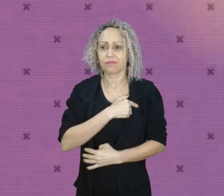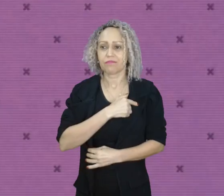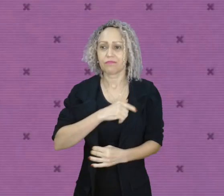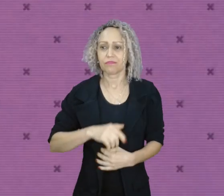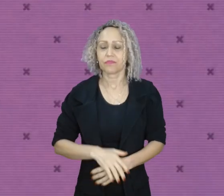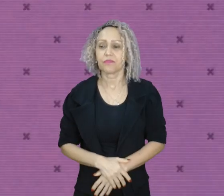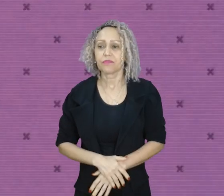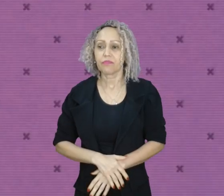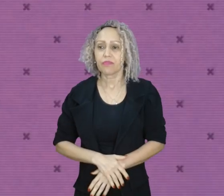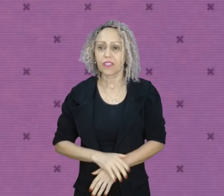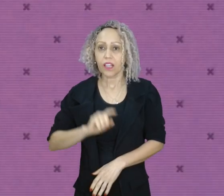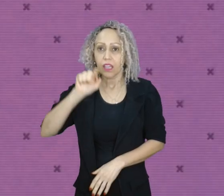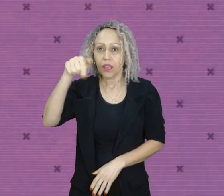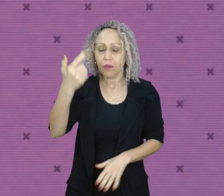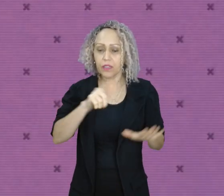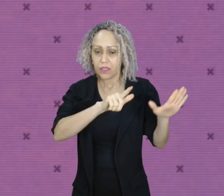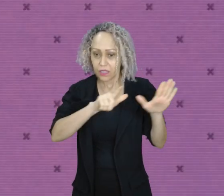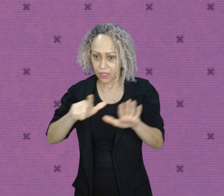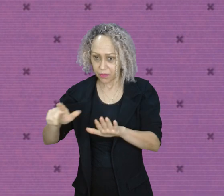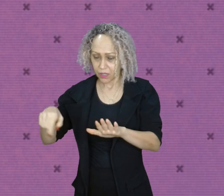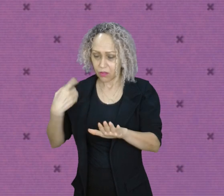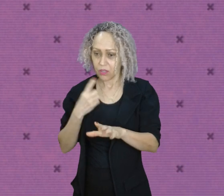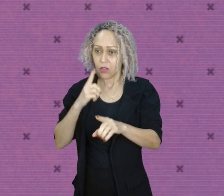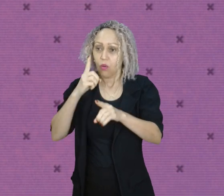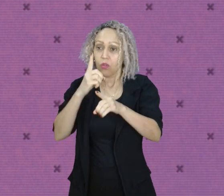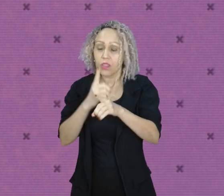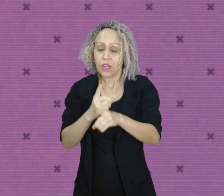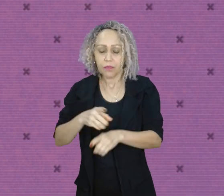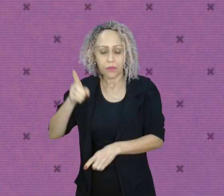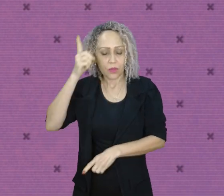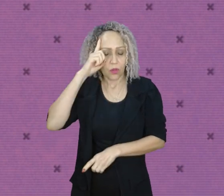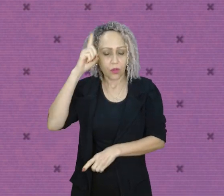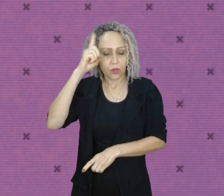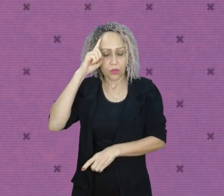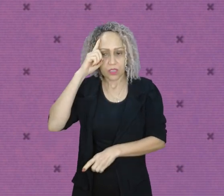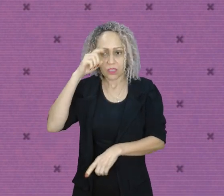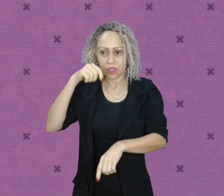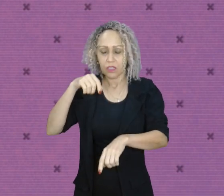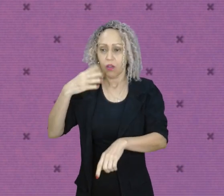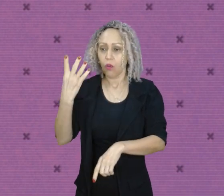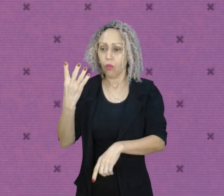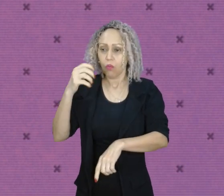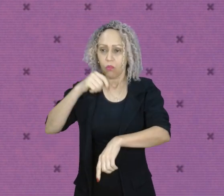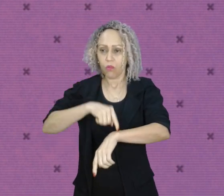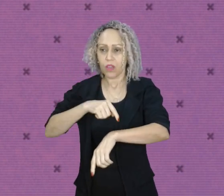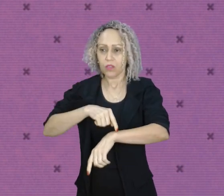A próxima semana nos vemos novamente todos os dias às 16h.